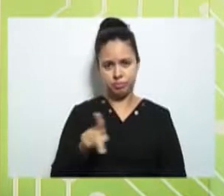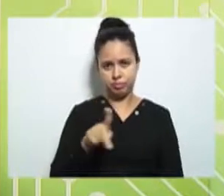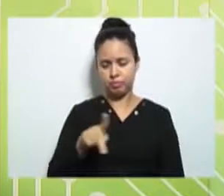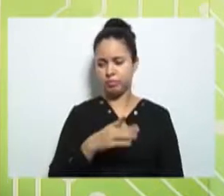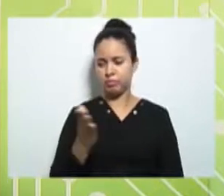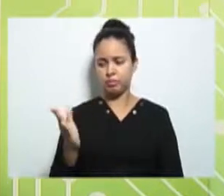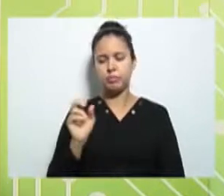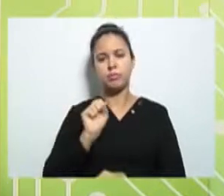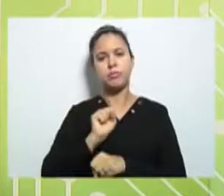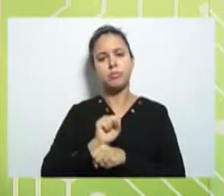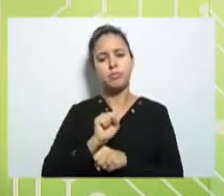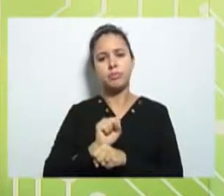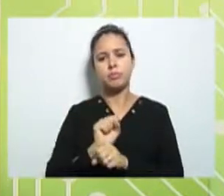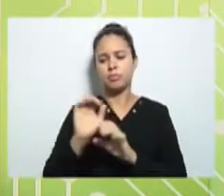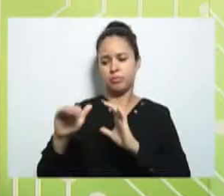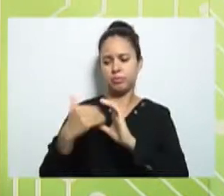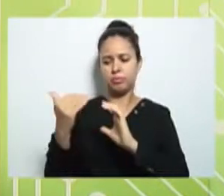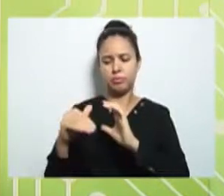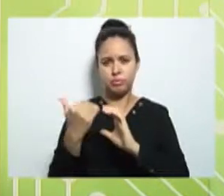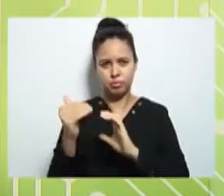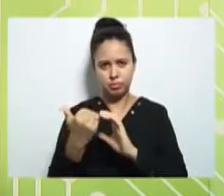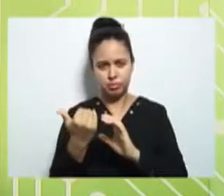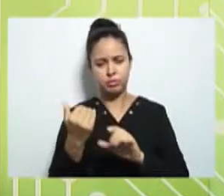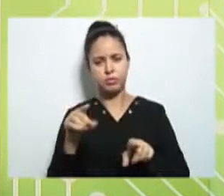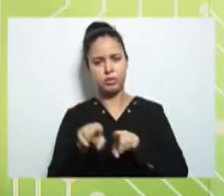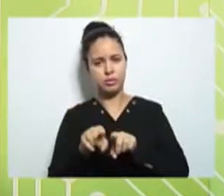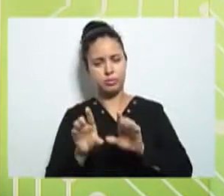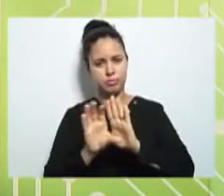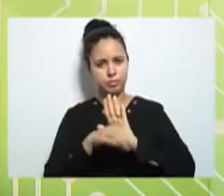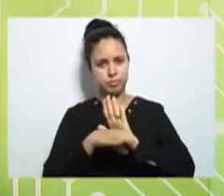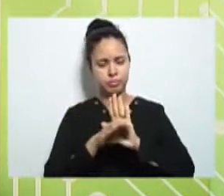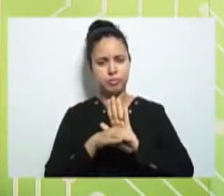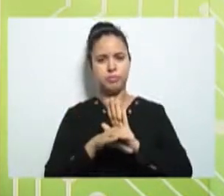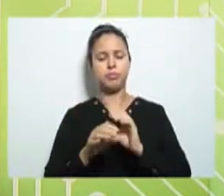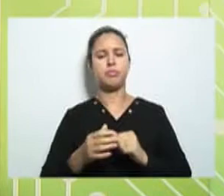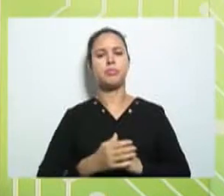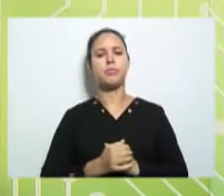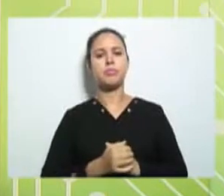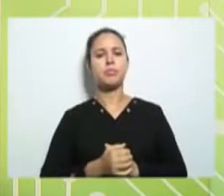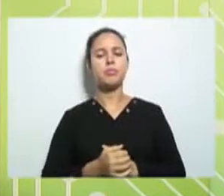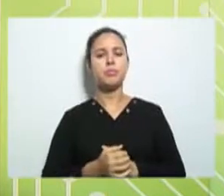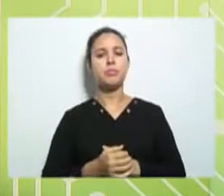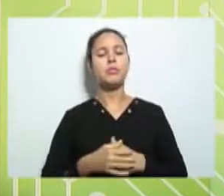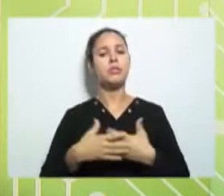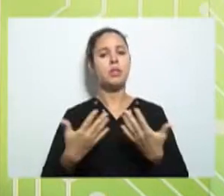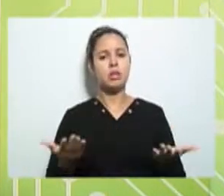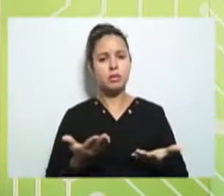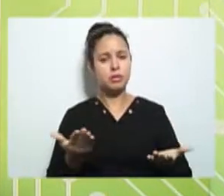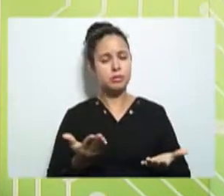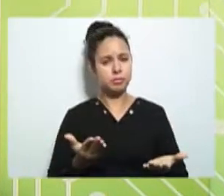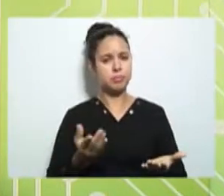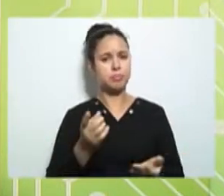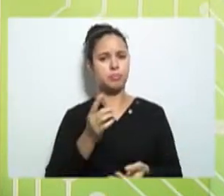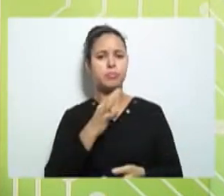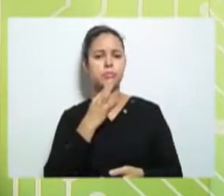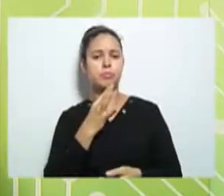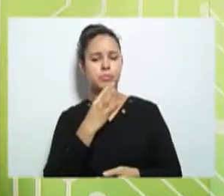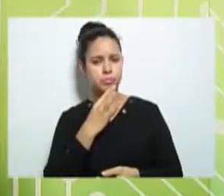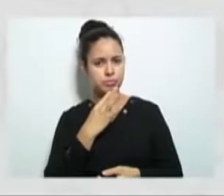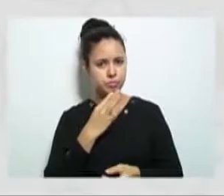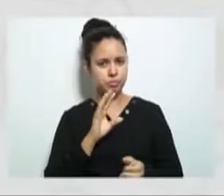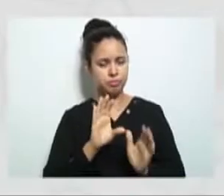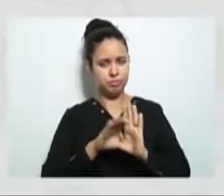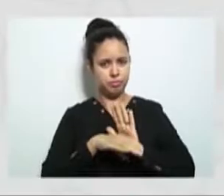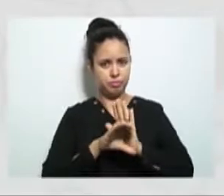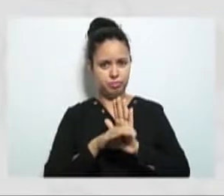a isso e outras coisas também sobre o nosso conteúdo, tá bom, gente? E falar em conteúdo, vamos embora conhecer um pouco sobre a nossa disciplina, tá, gente? Olha